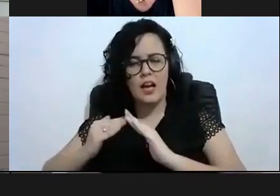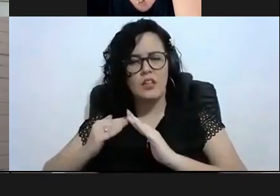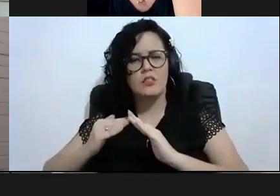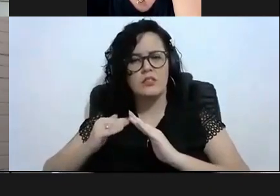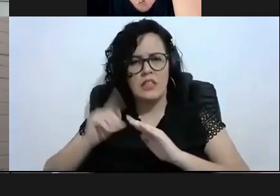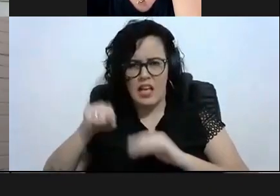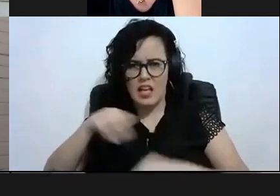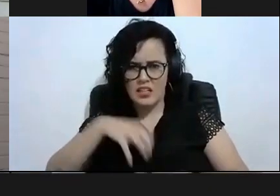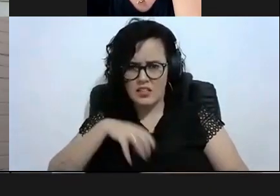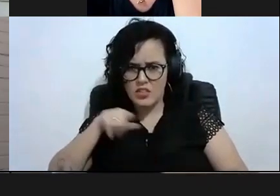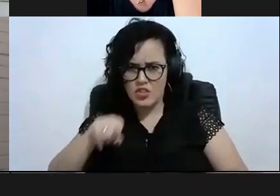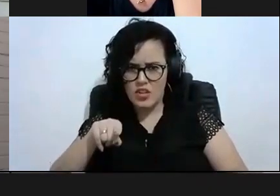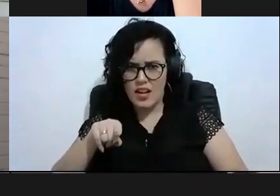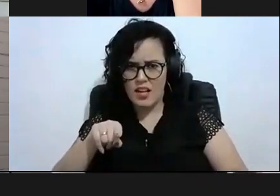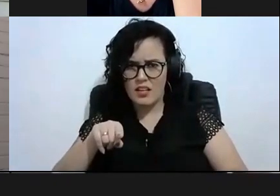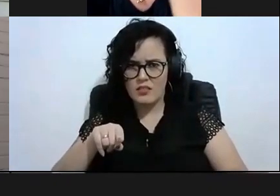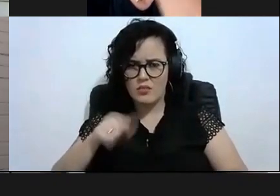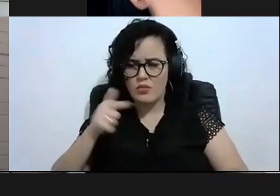dessa forma?